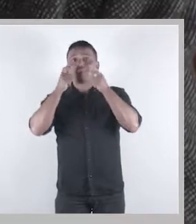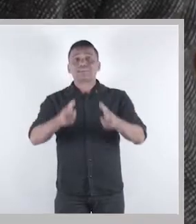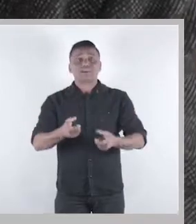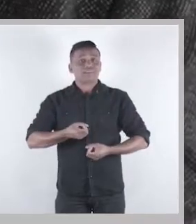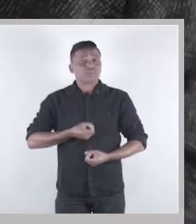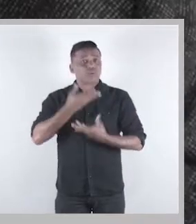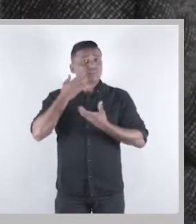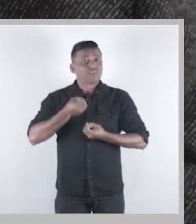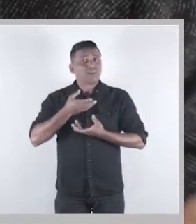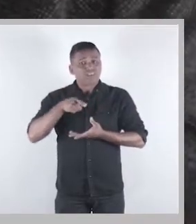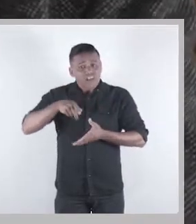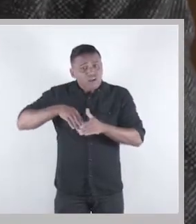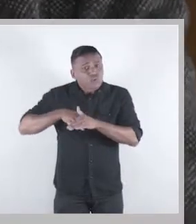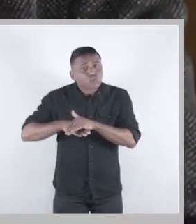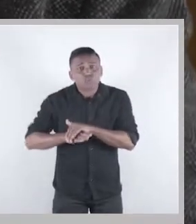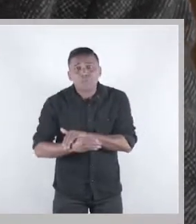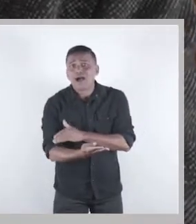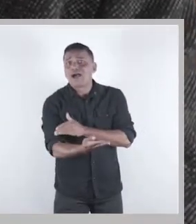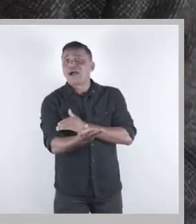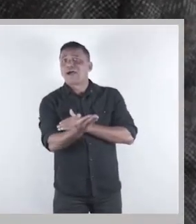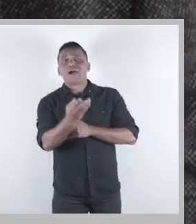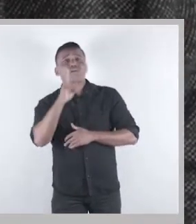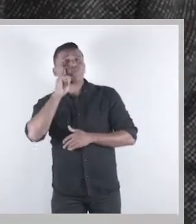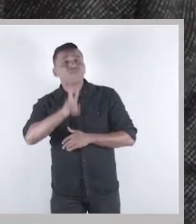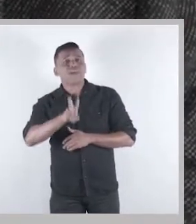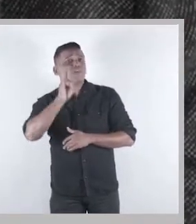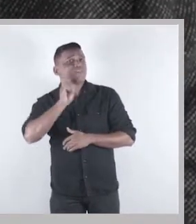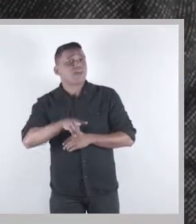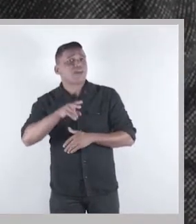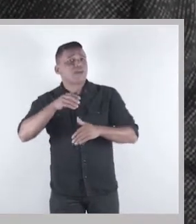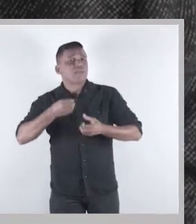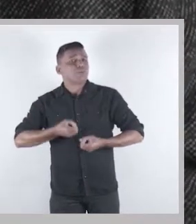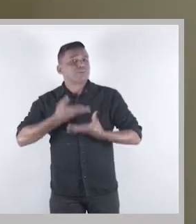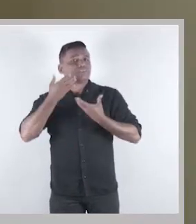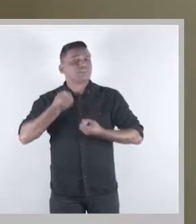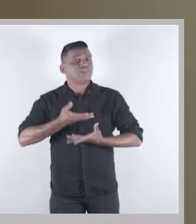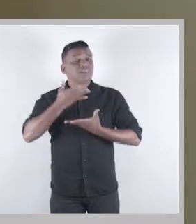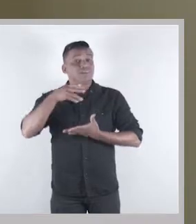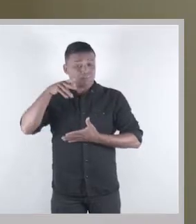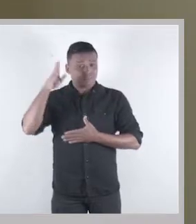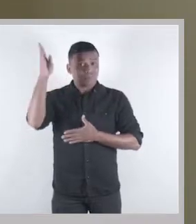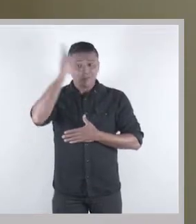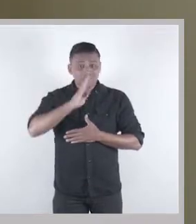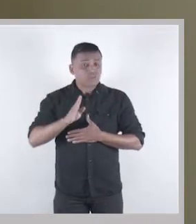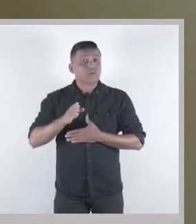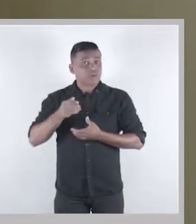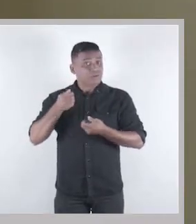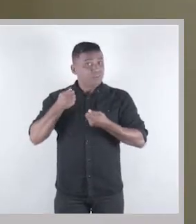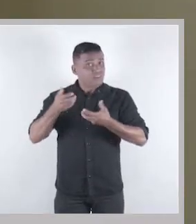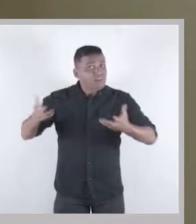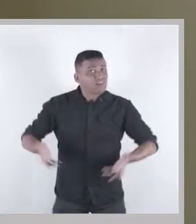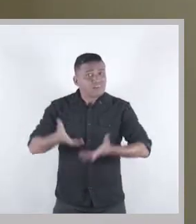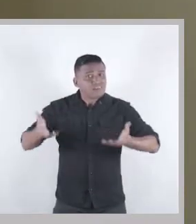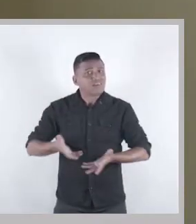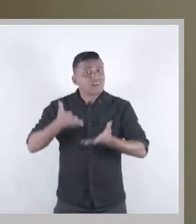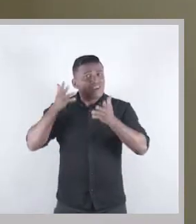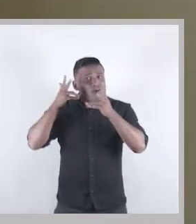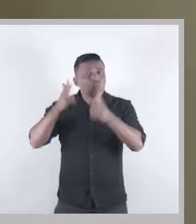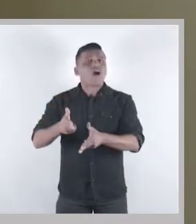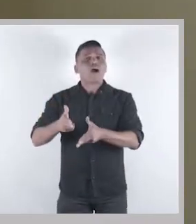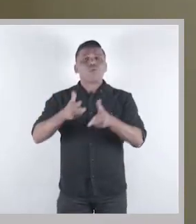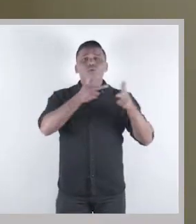então o Brasil ele precisa caminhar nessa direção é porque a gente percebe assim que o contato com a poesia e